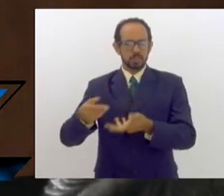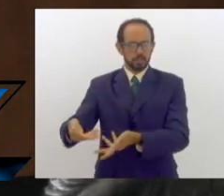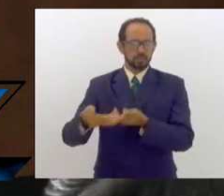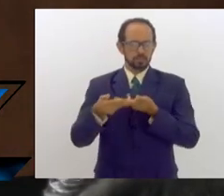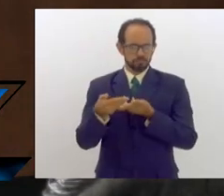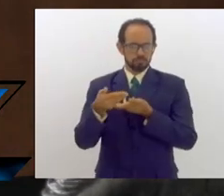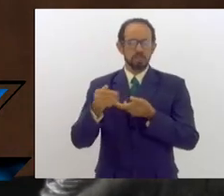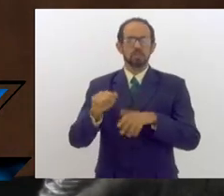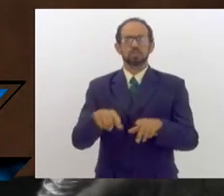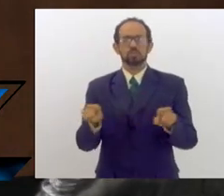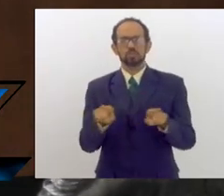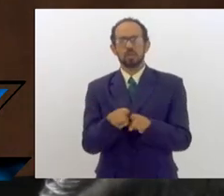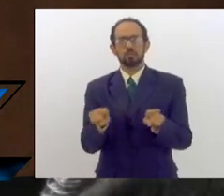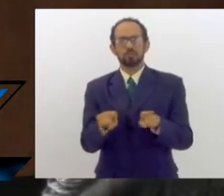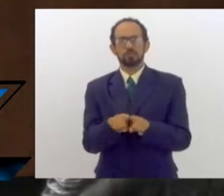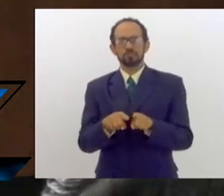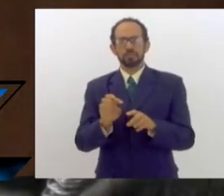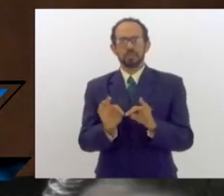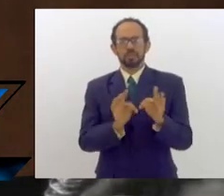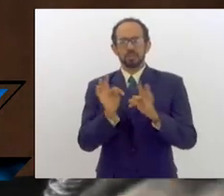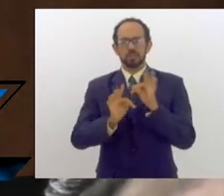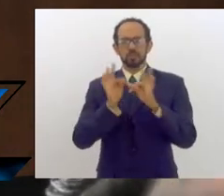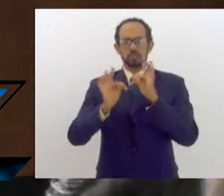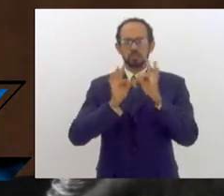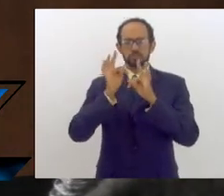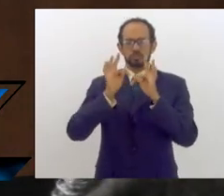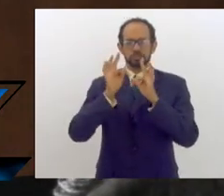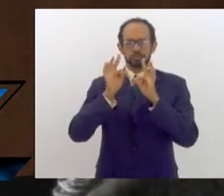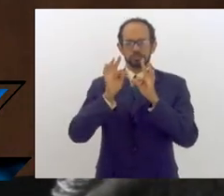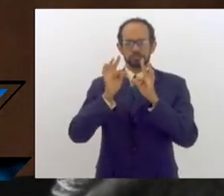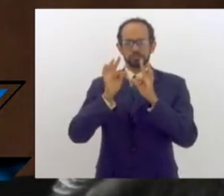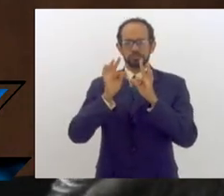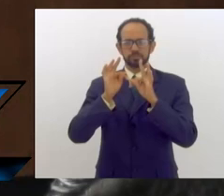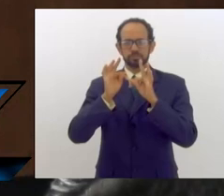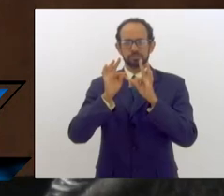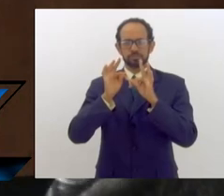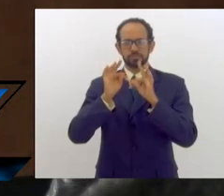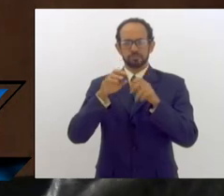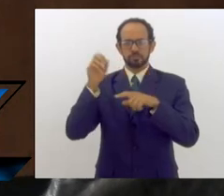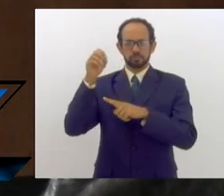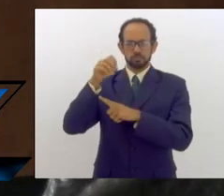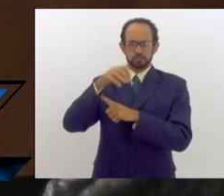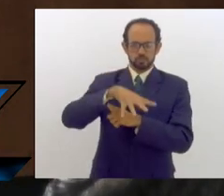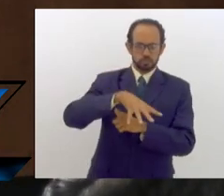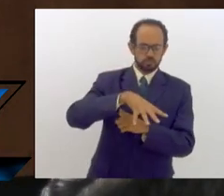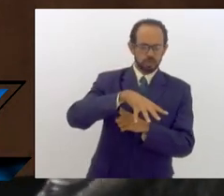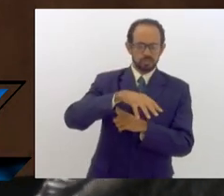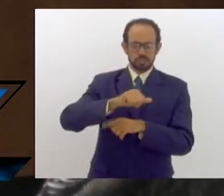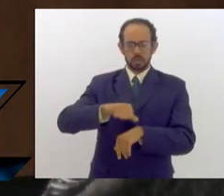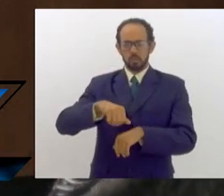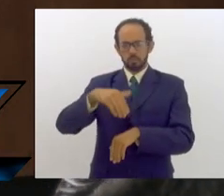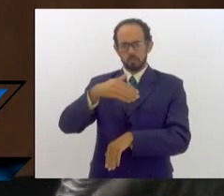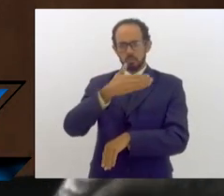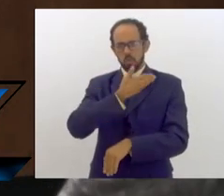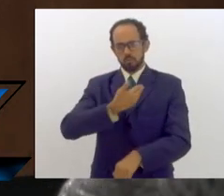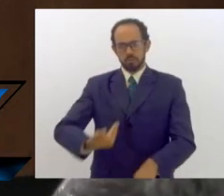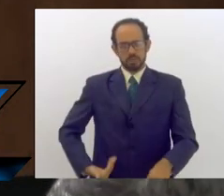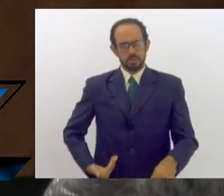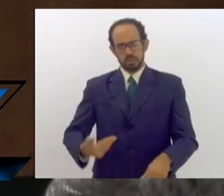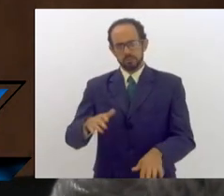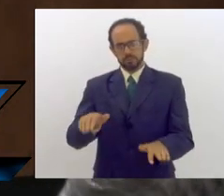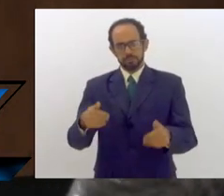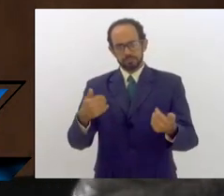na tecnologia na parte de iluminação pública então fica aqui